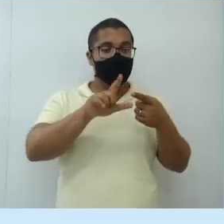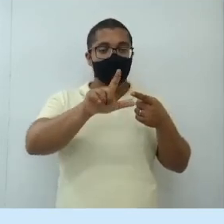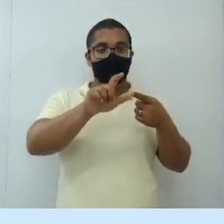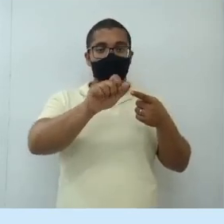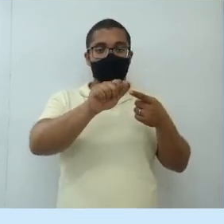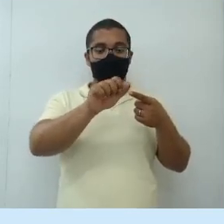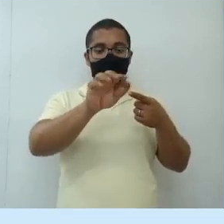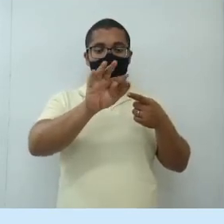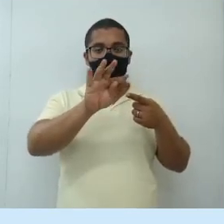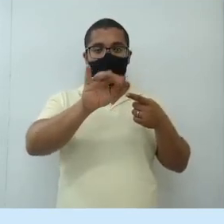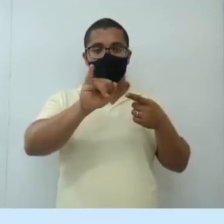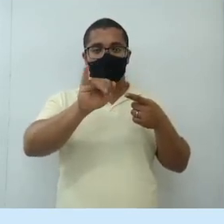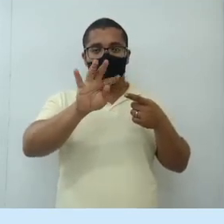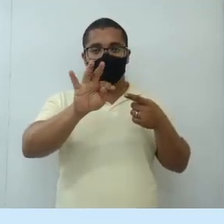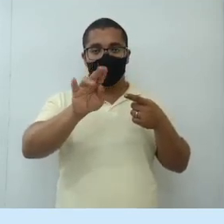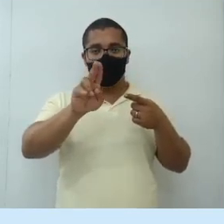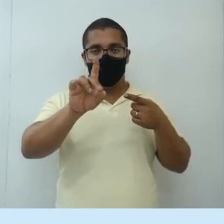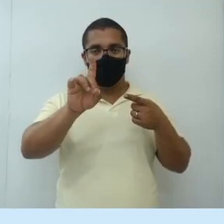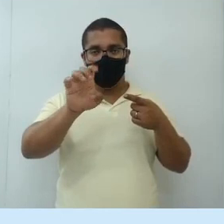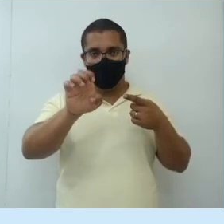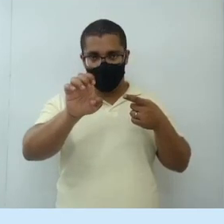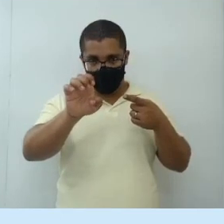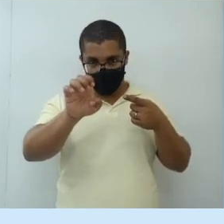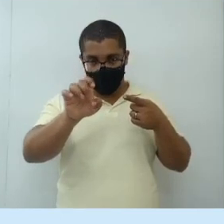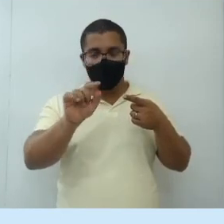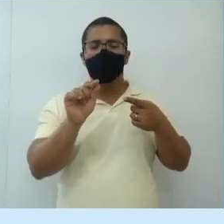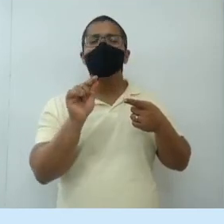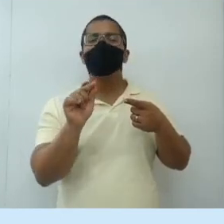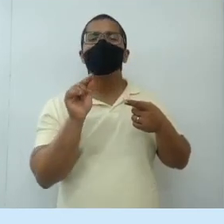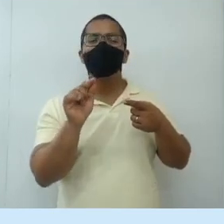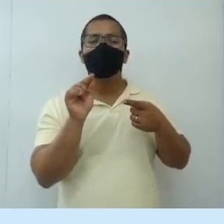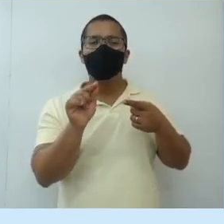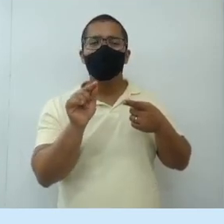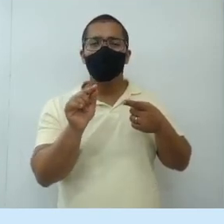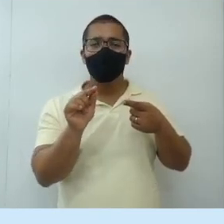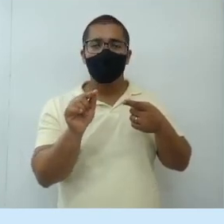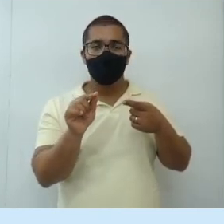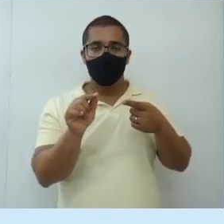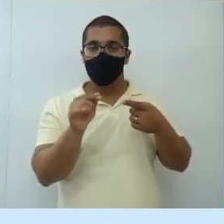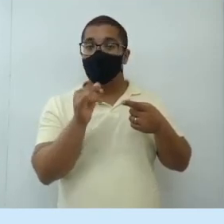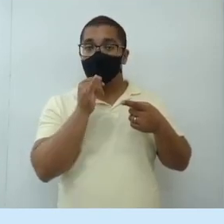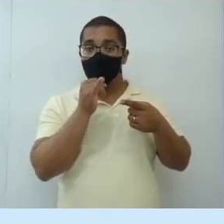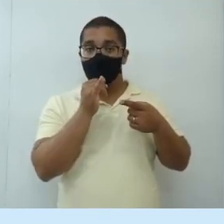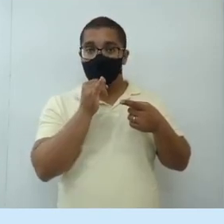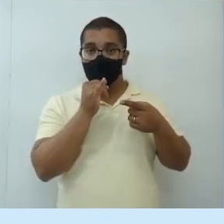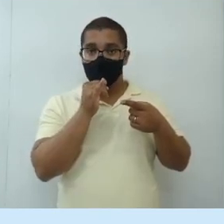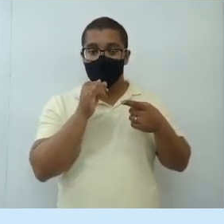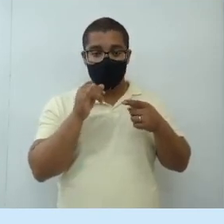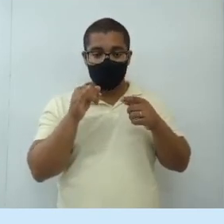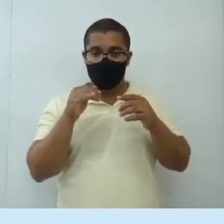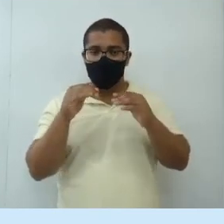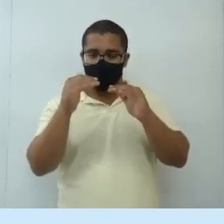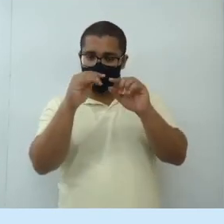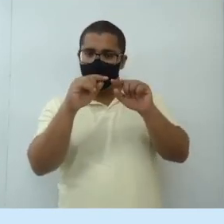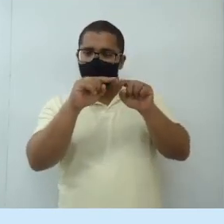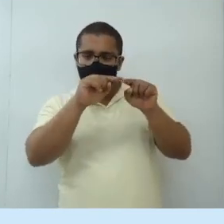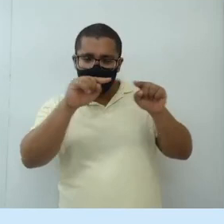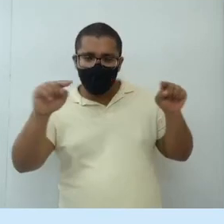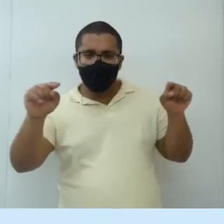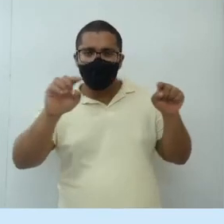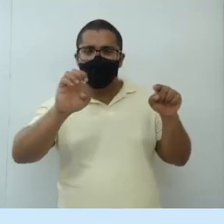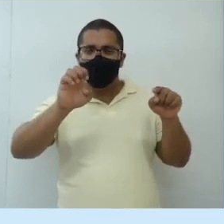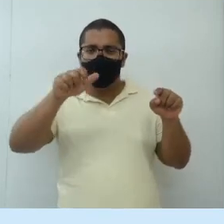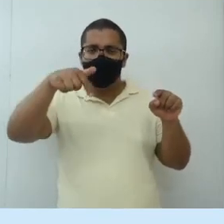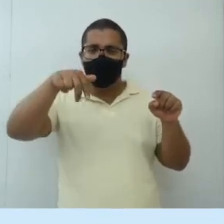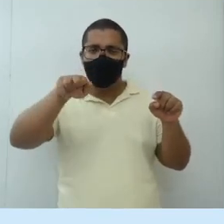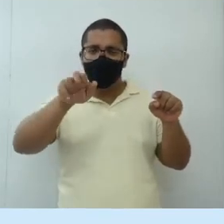latitude latitude latitude é muito mais próximo Equador mais